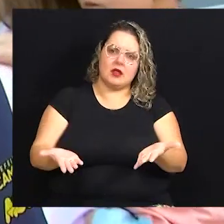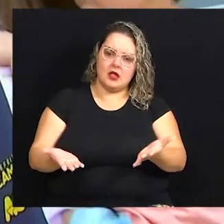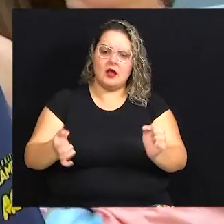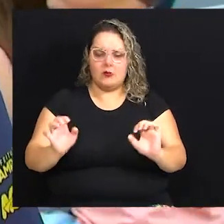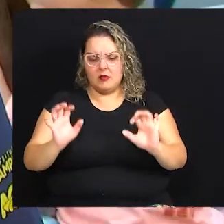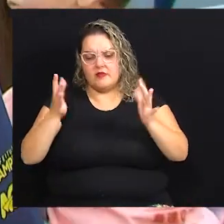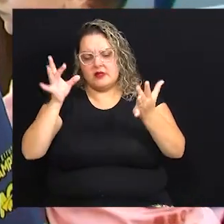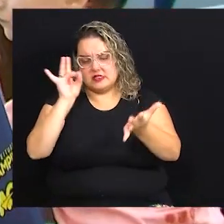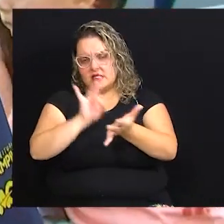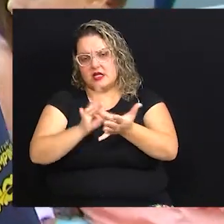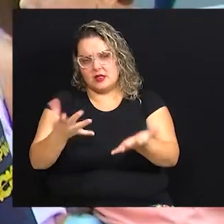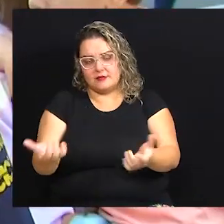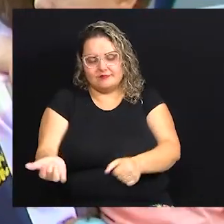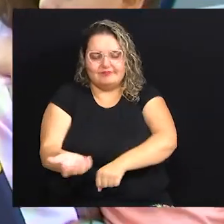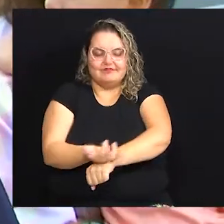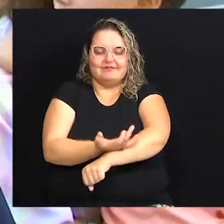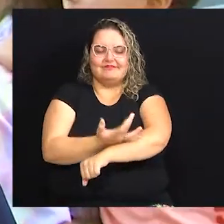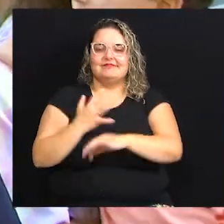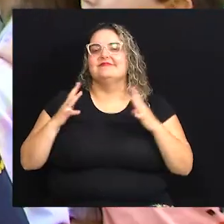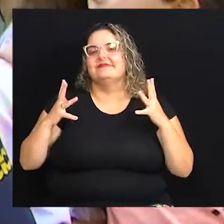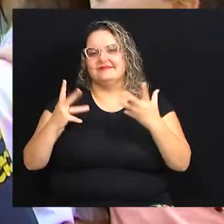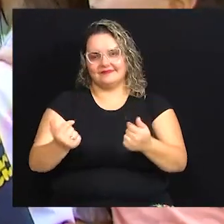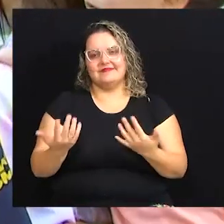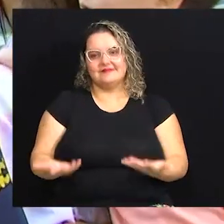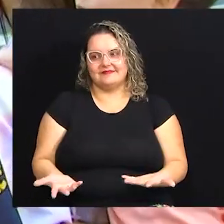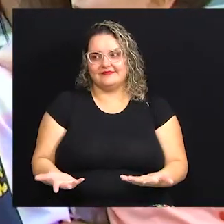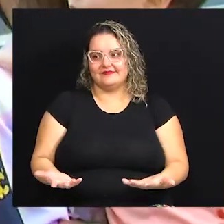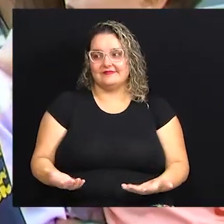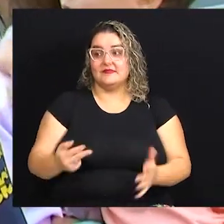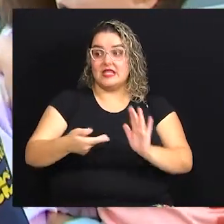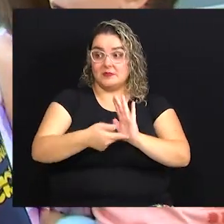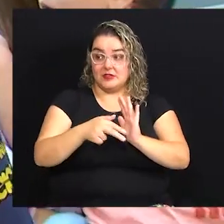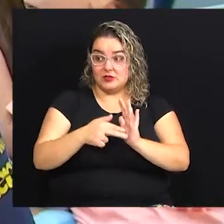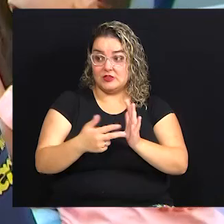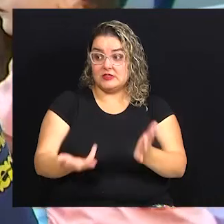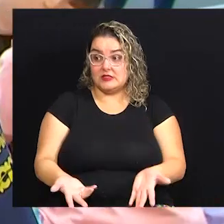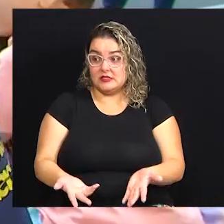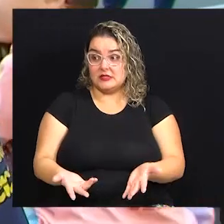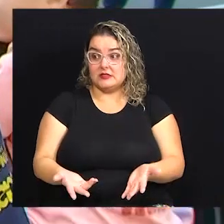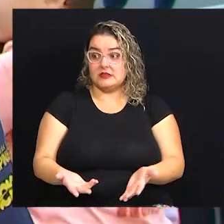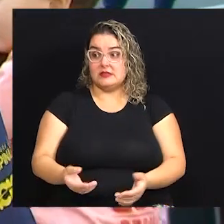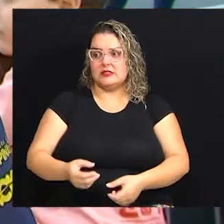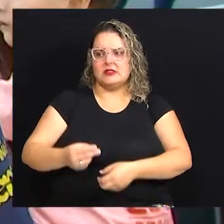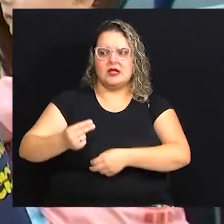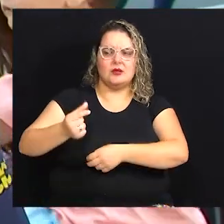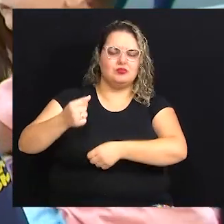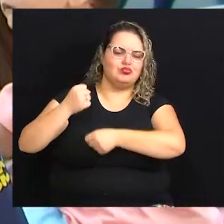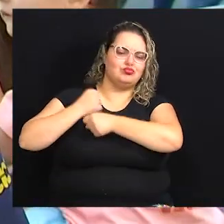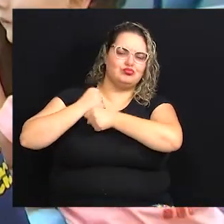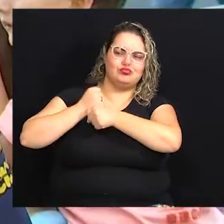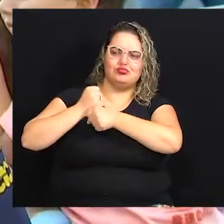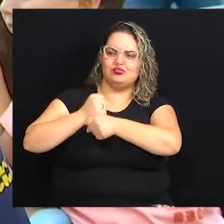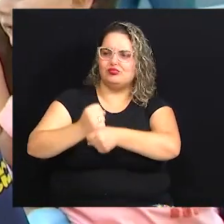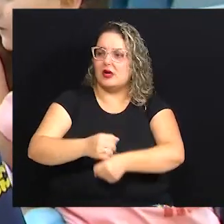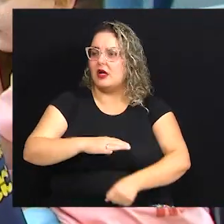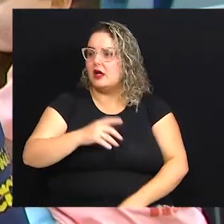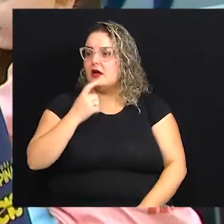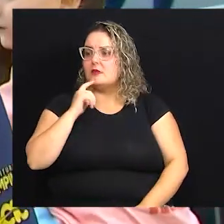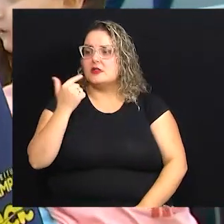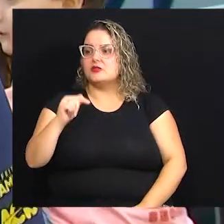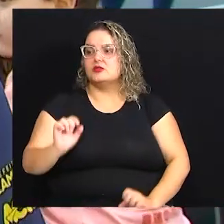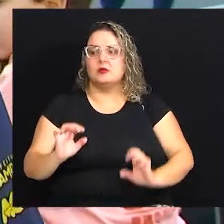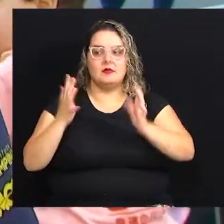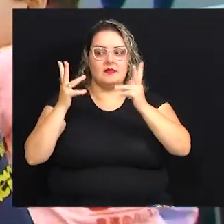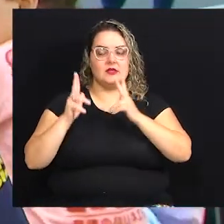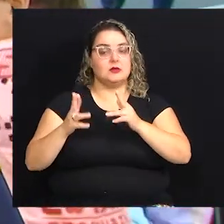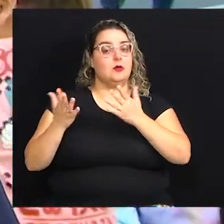É uma festa que realmente emociona a todos, né, pelo seu significado. E há anos que Campinas não tem uma festa